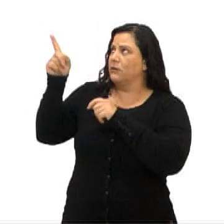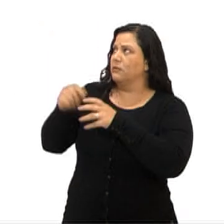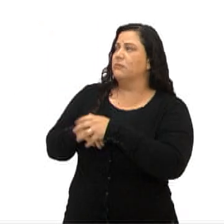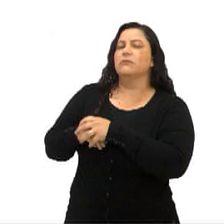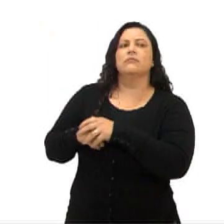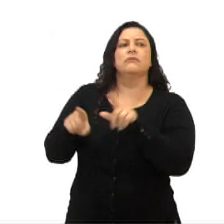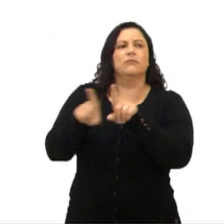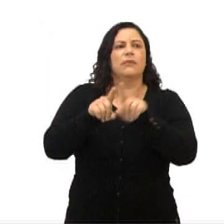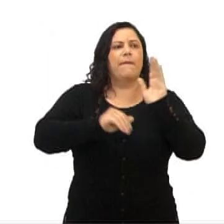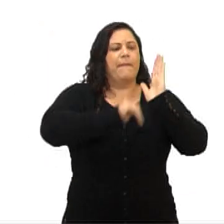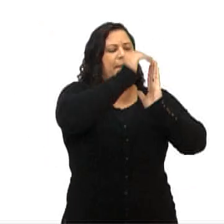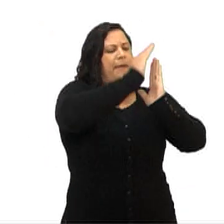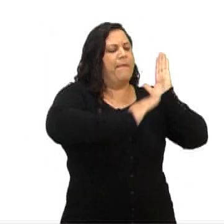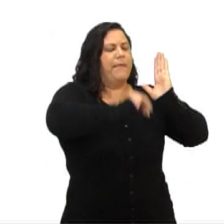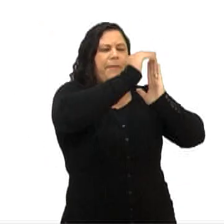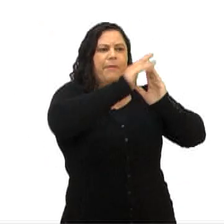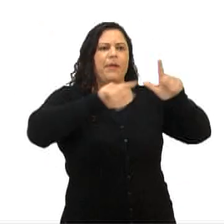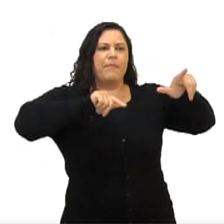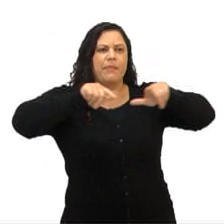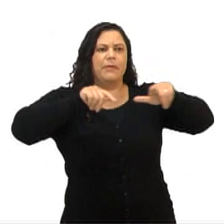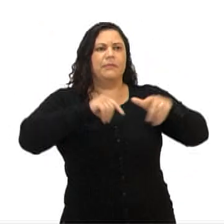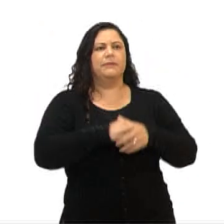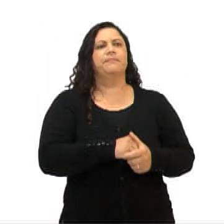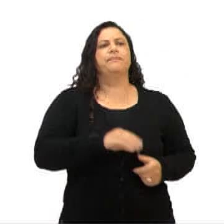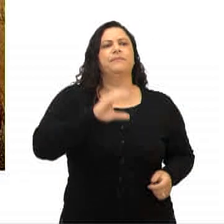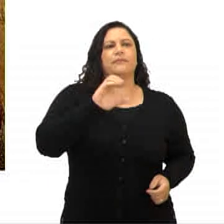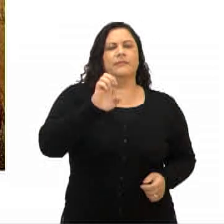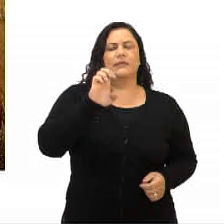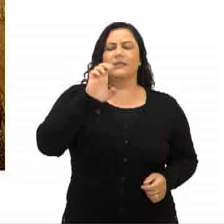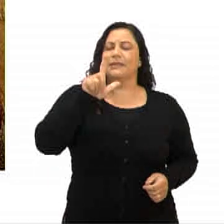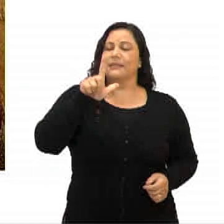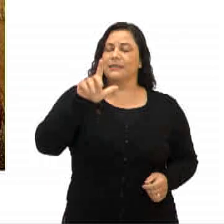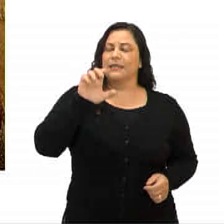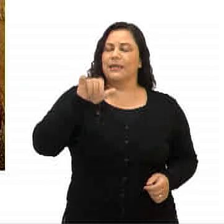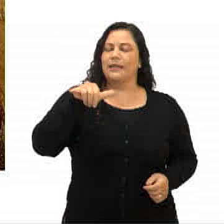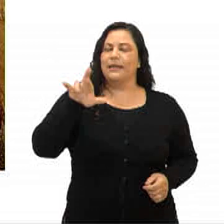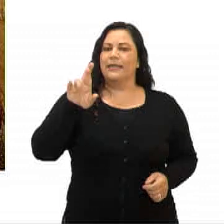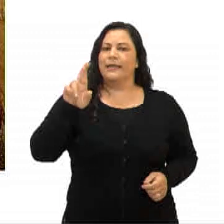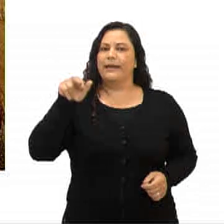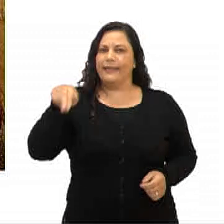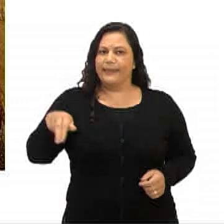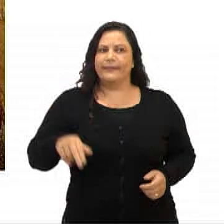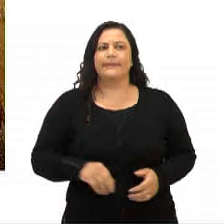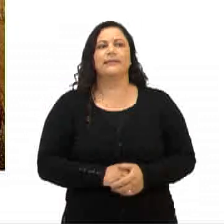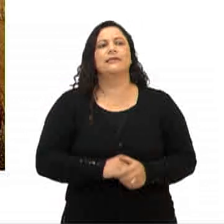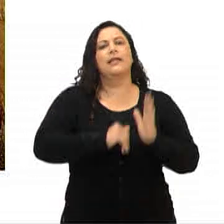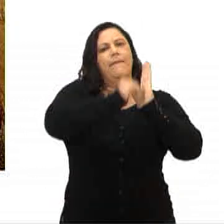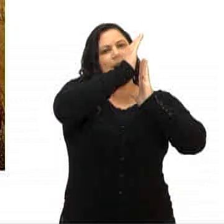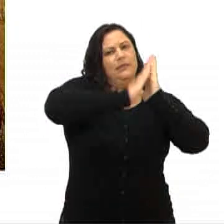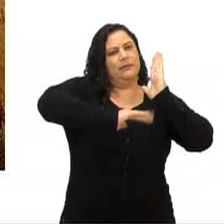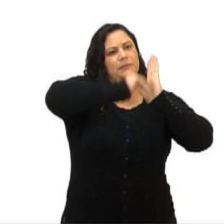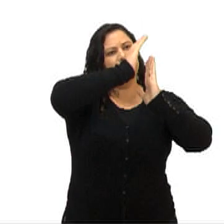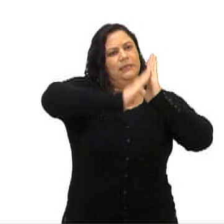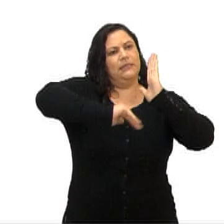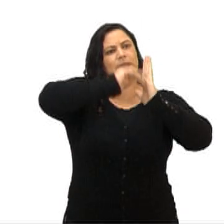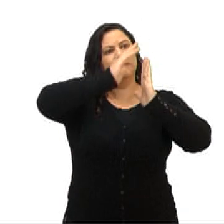mais movimentadas. O Trabalhador em Céleiran, tá? Também é das pinceladas.